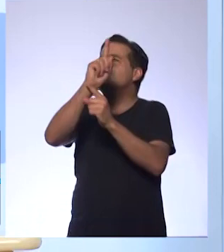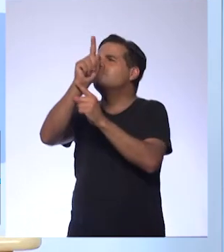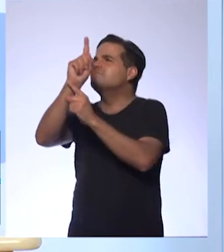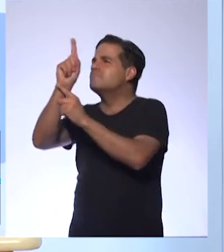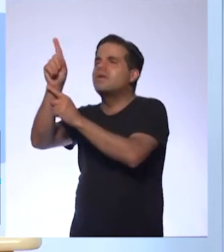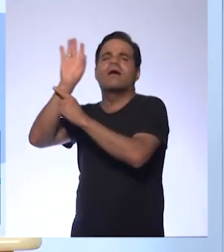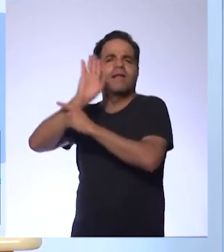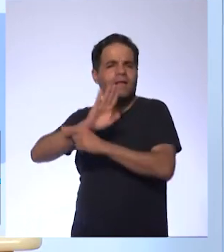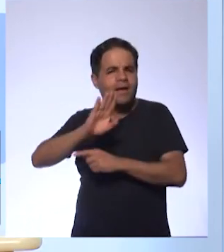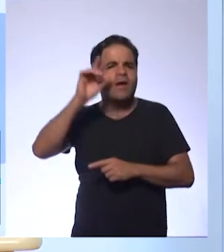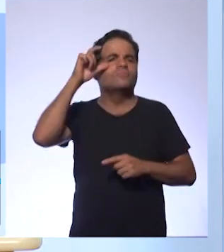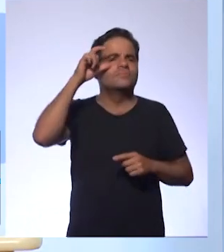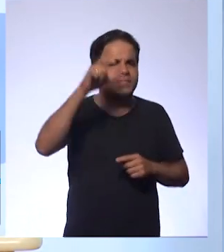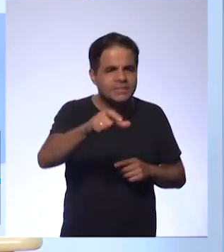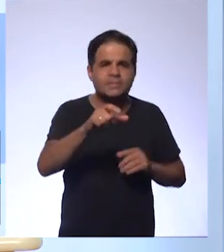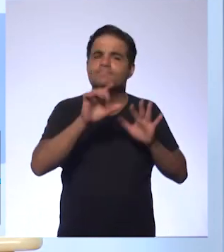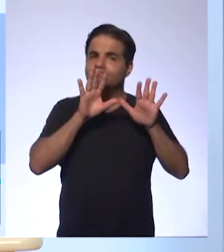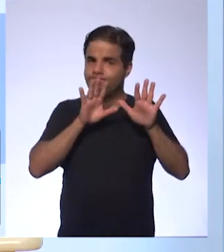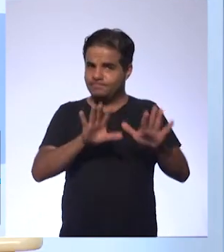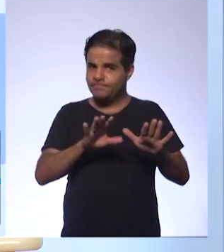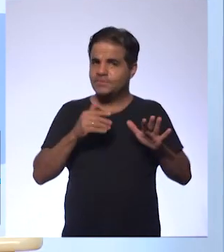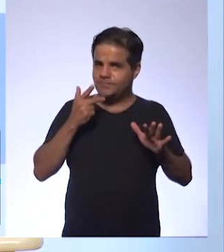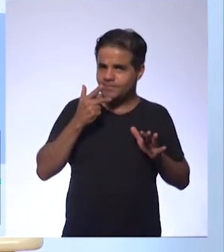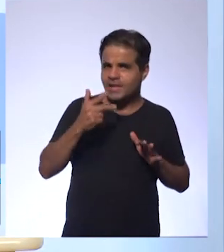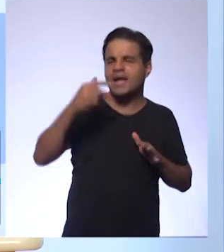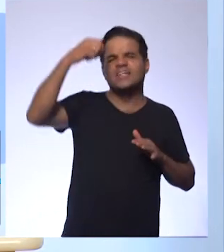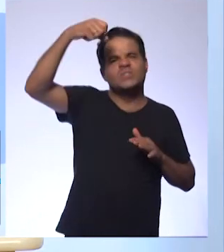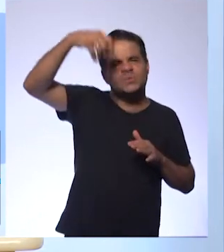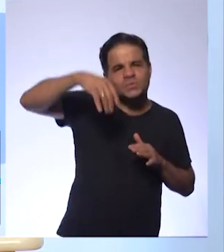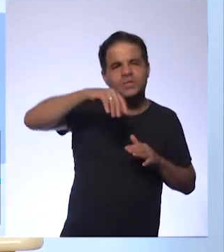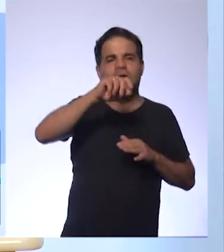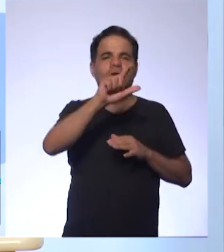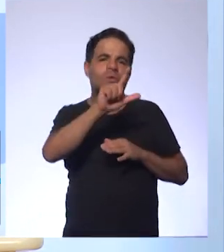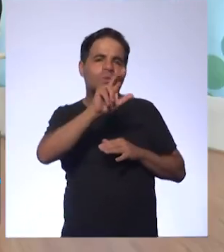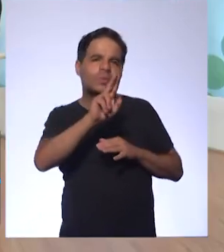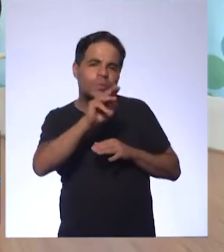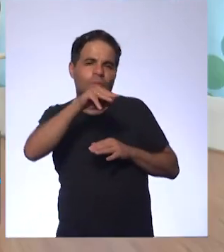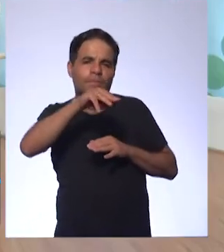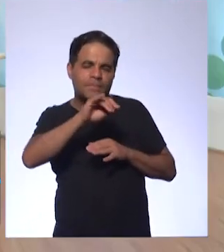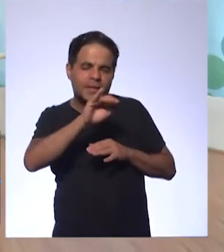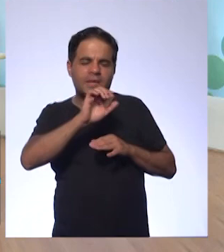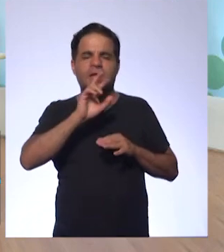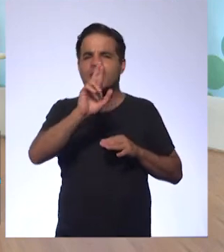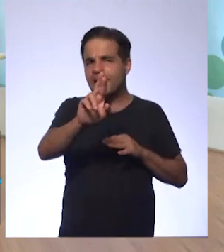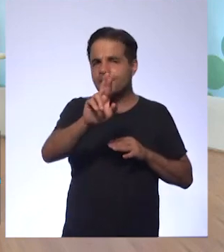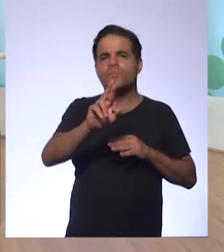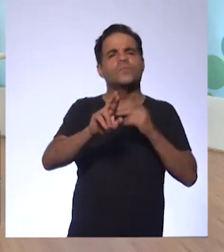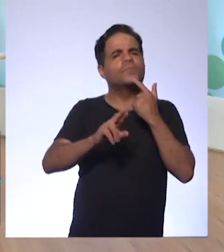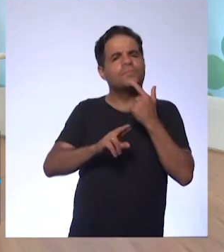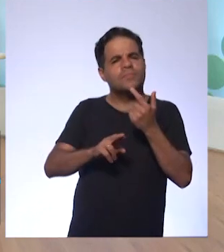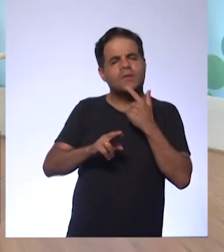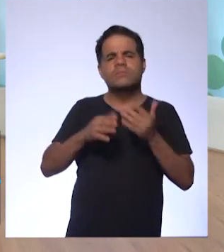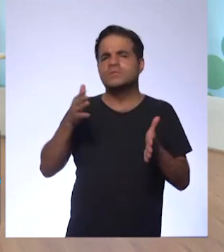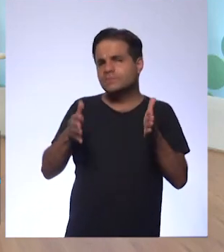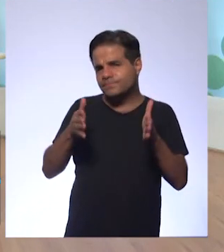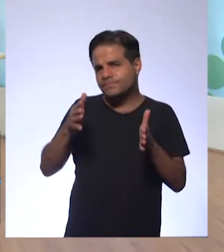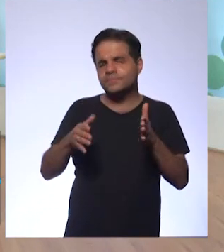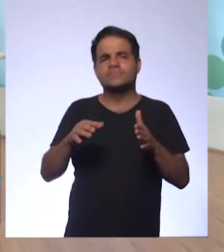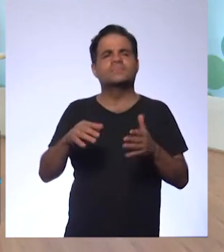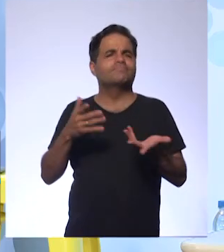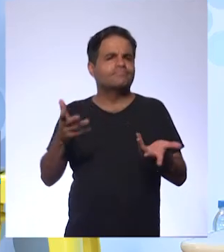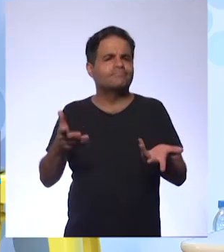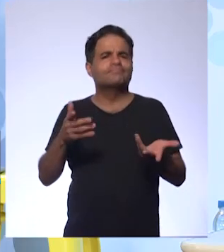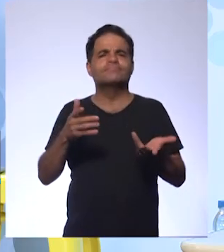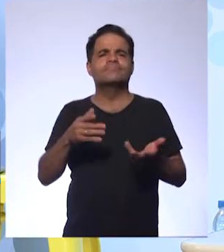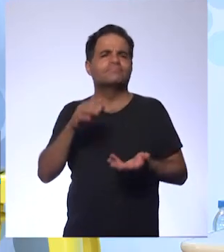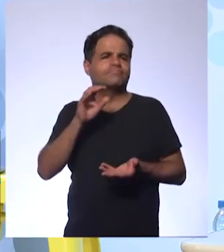legal, é bem interessante. Mas vamos para as luzes, né, professora? Lumière. Lá. Então, já que a gente está falando desse momento aí de enciclopédia,